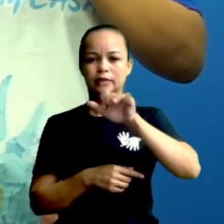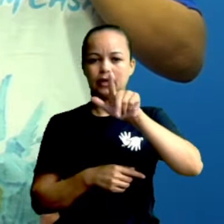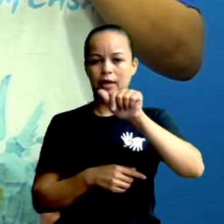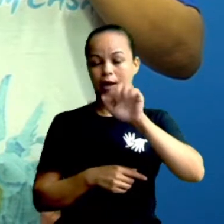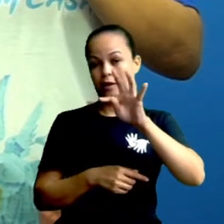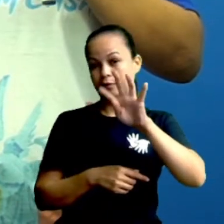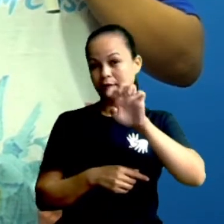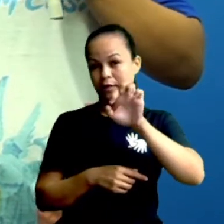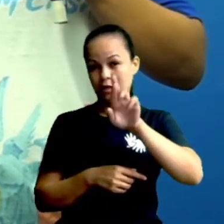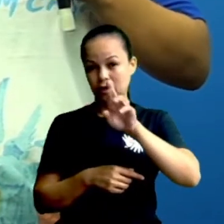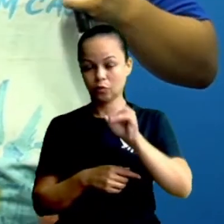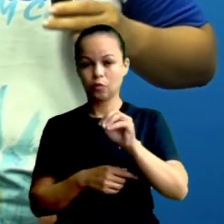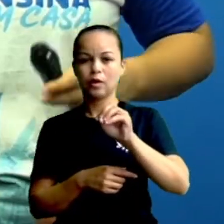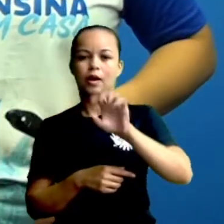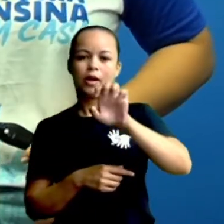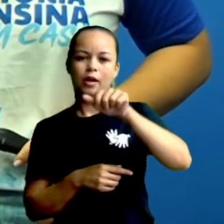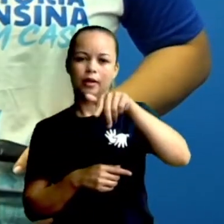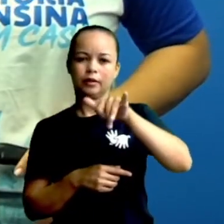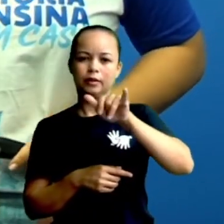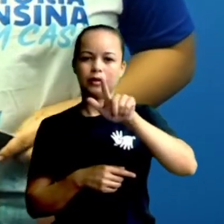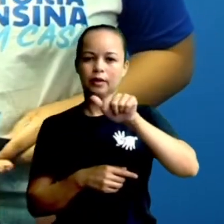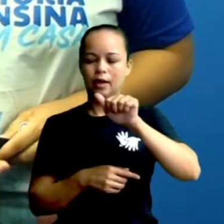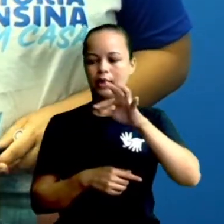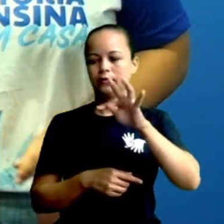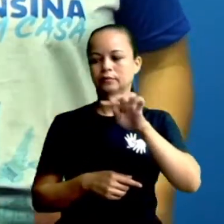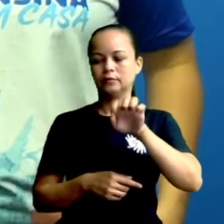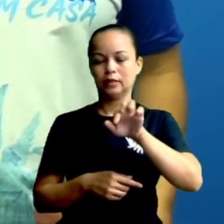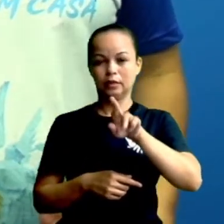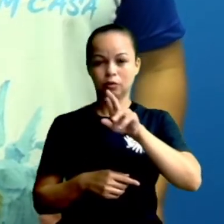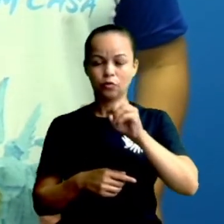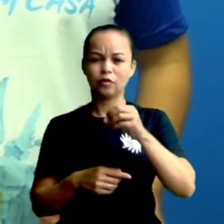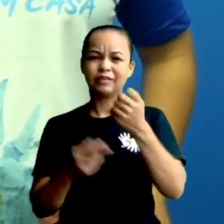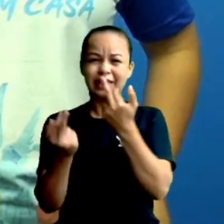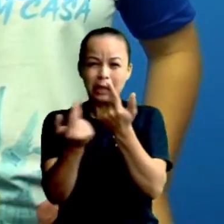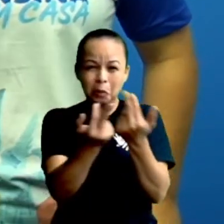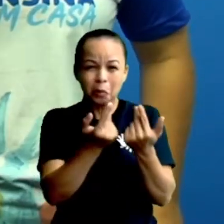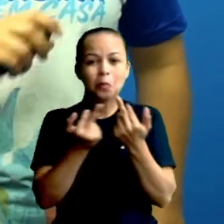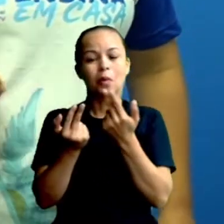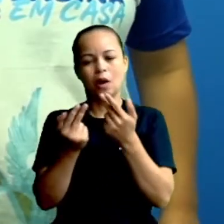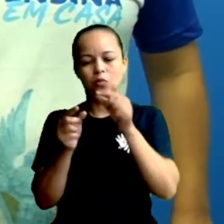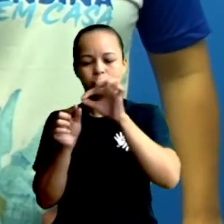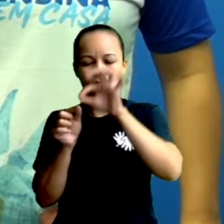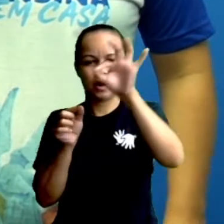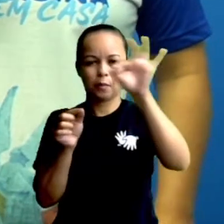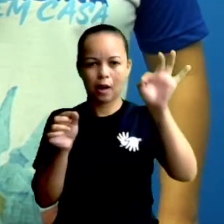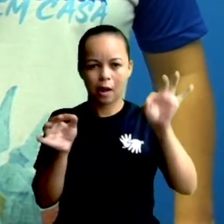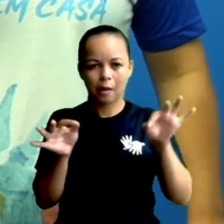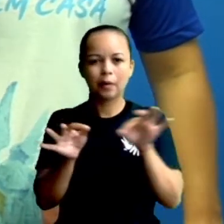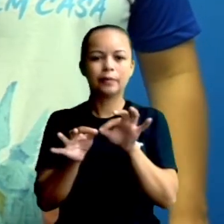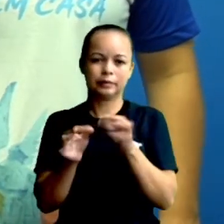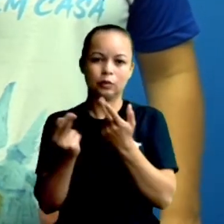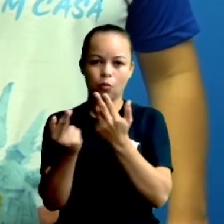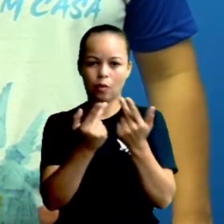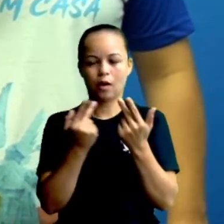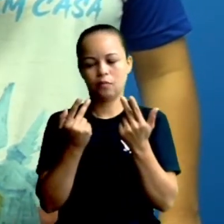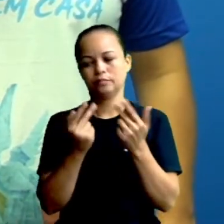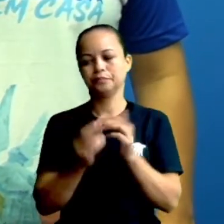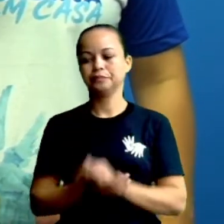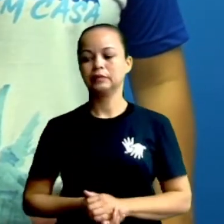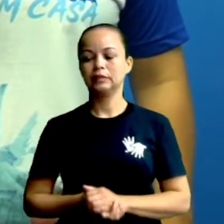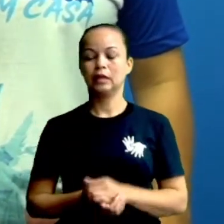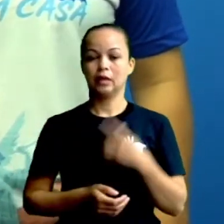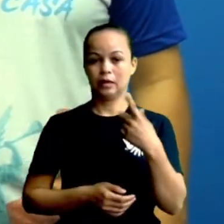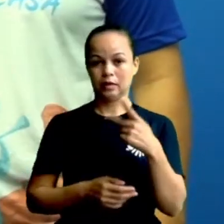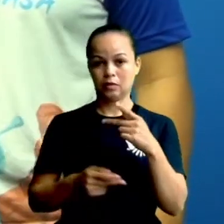ele vai ter todos os 4 lados iguais, tá? Então, vamos lá. Um polígono é